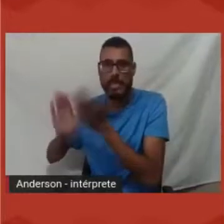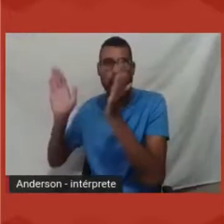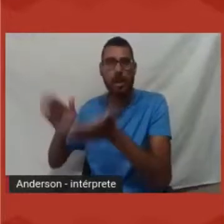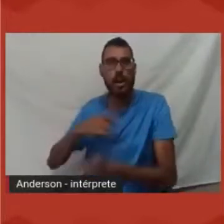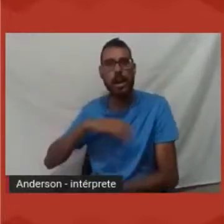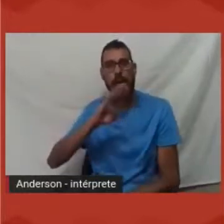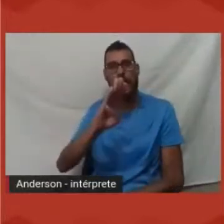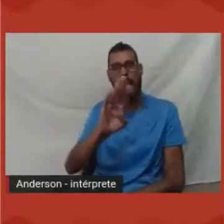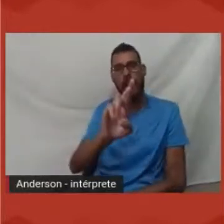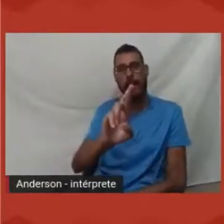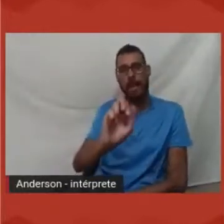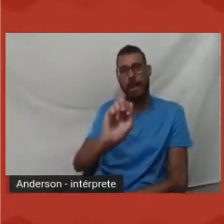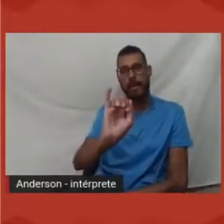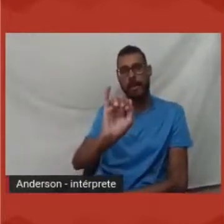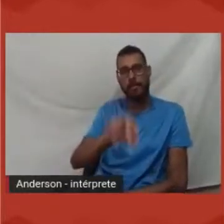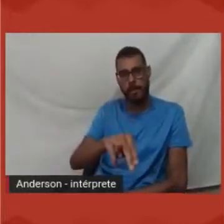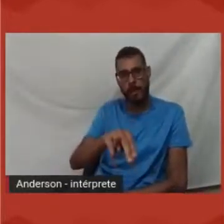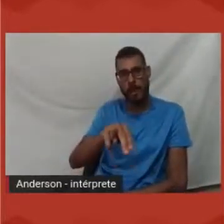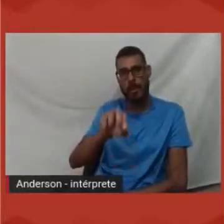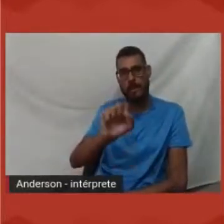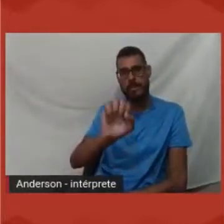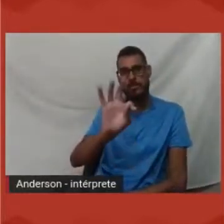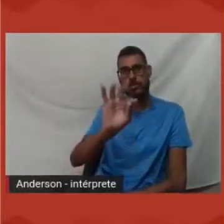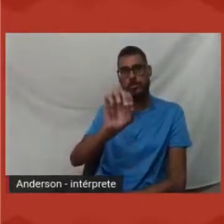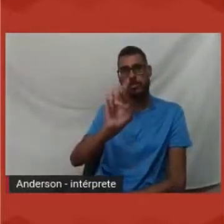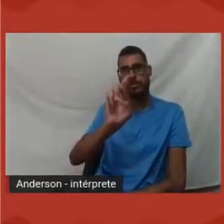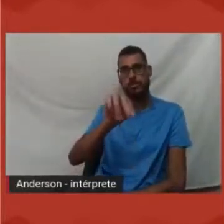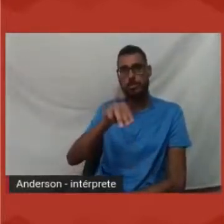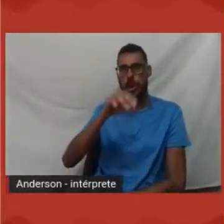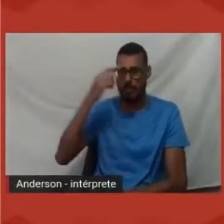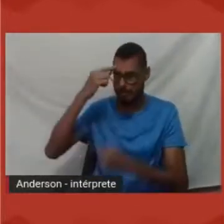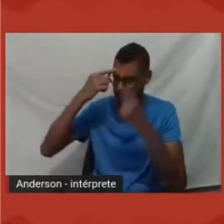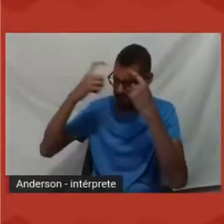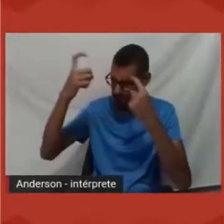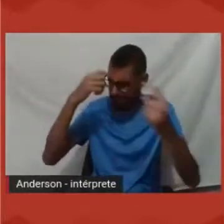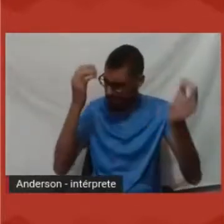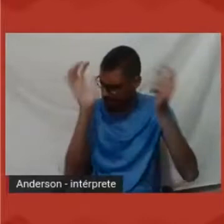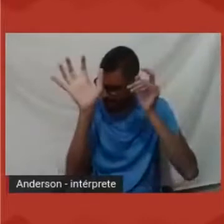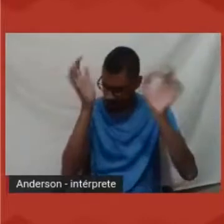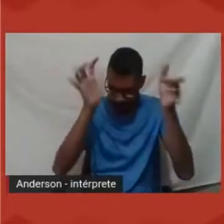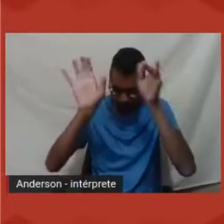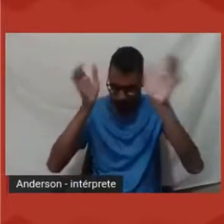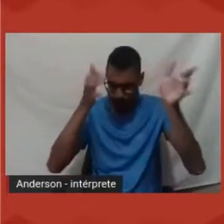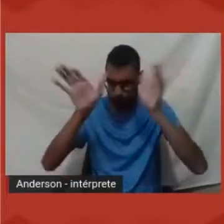vocês têm de conhecimento já adquirido. Tá certo, gente?